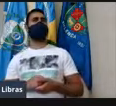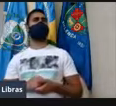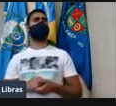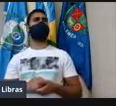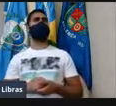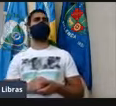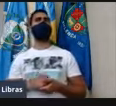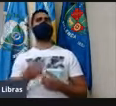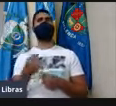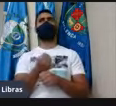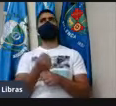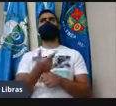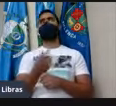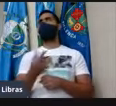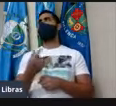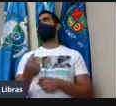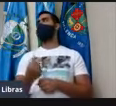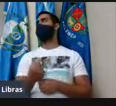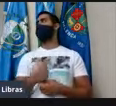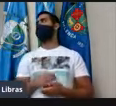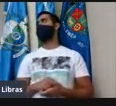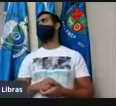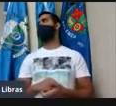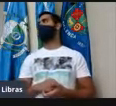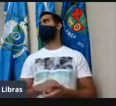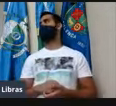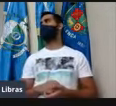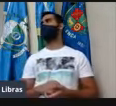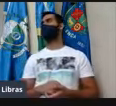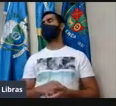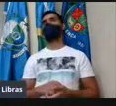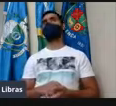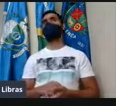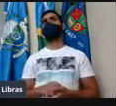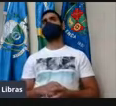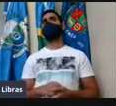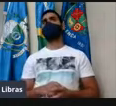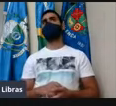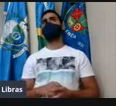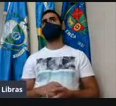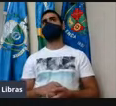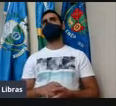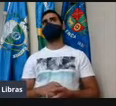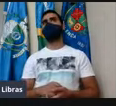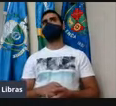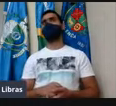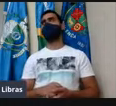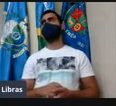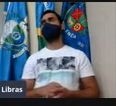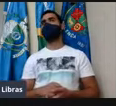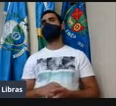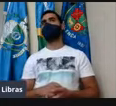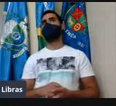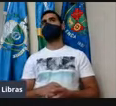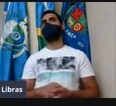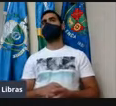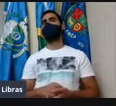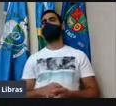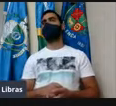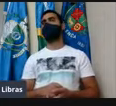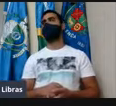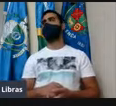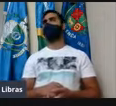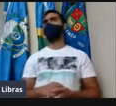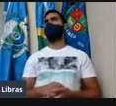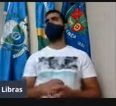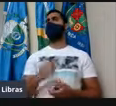que vem 2020. Eu queria saber... 2020 não, dia 20. Você tem os comprovantes disso? Sim. Tem? Sim. Está aí, não? Não, aqui não.